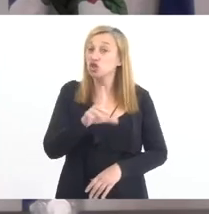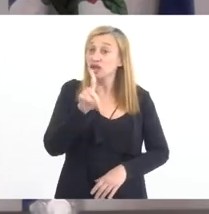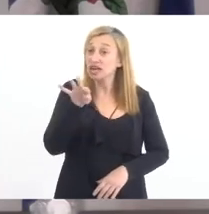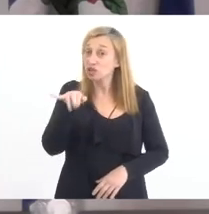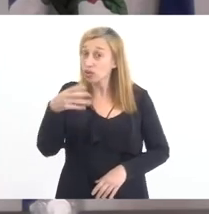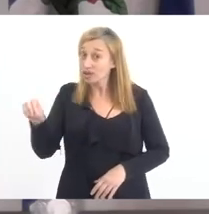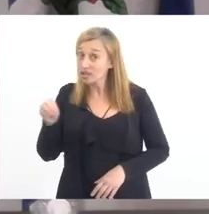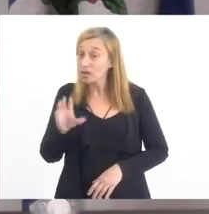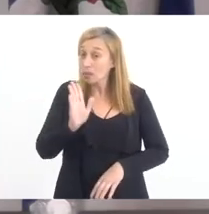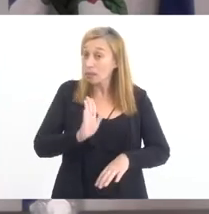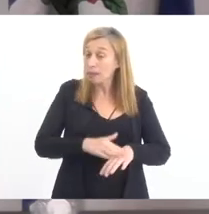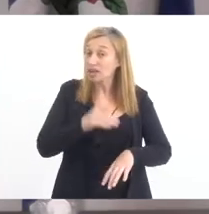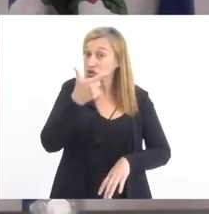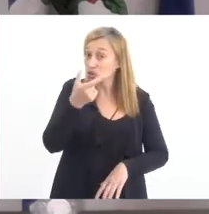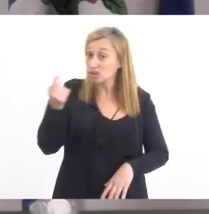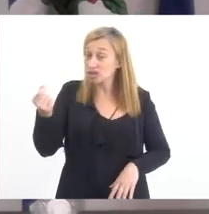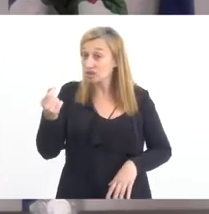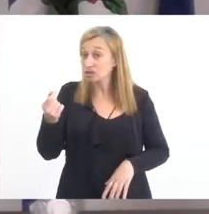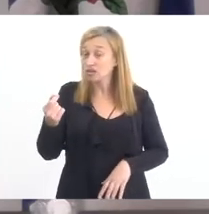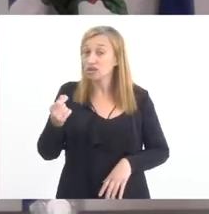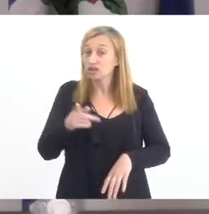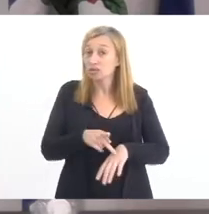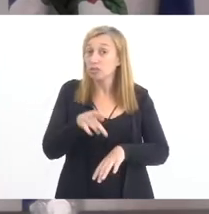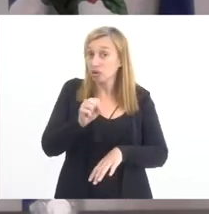mais 250 de pós-graduação.